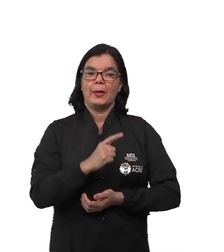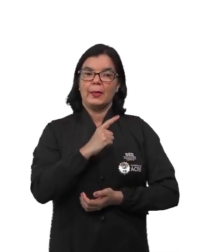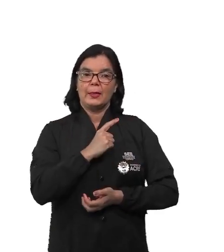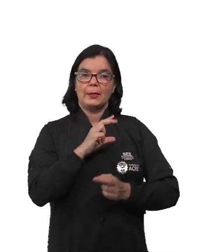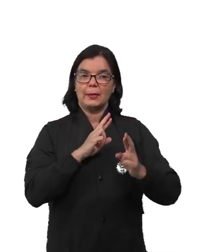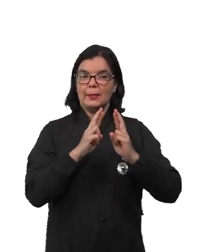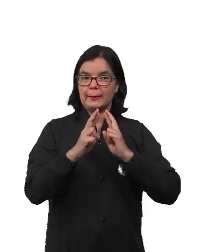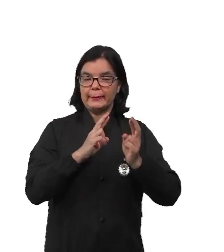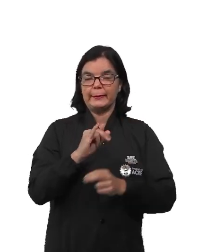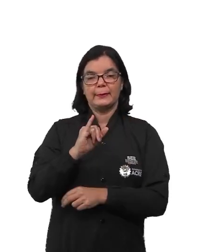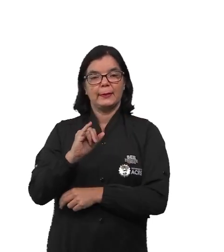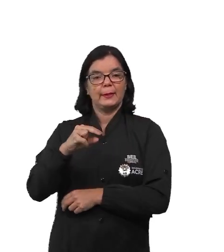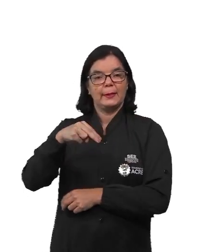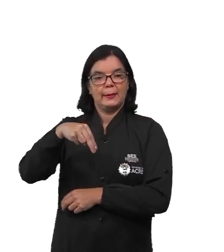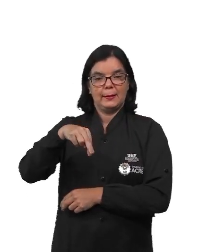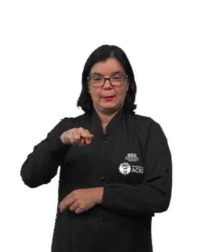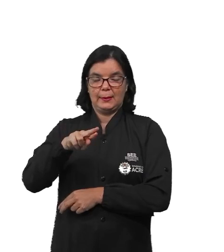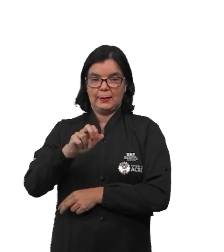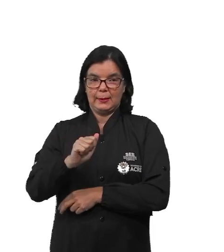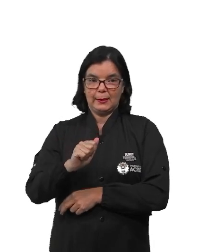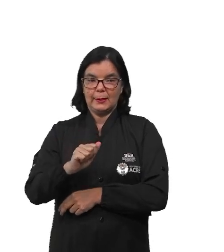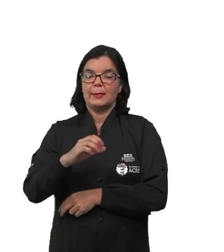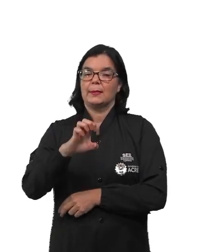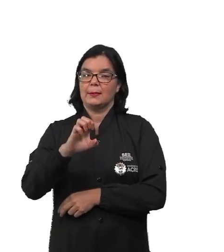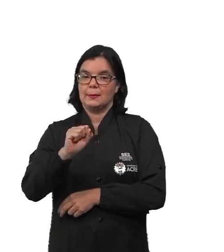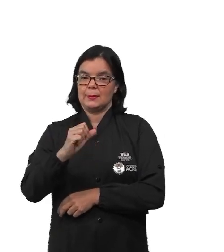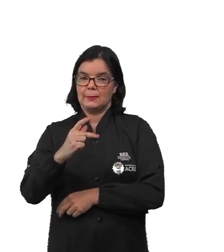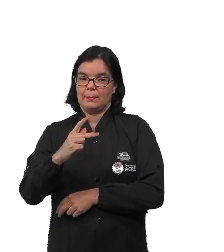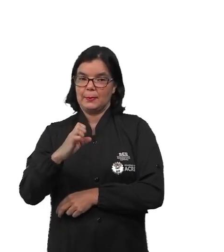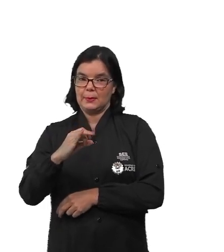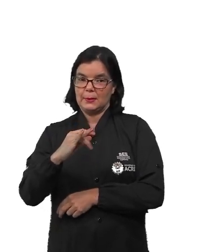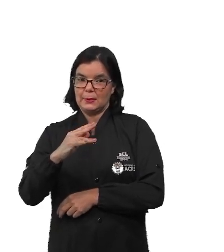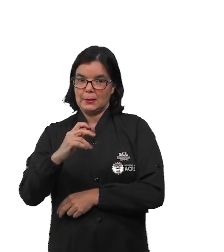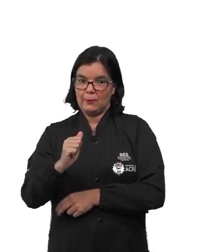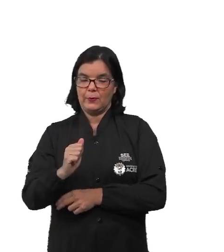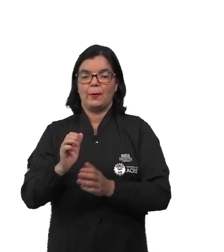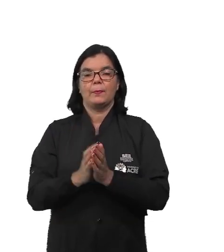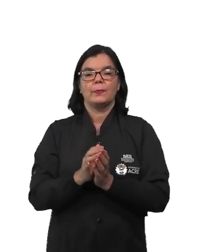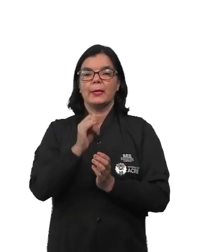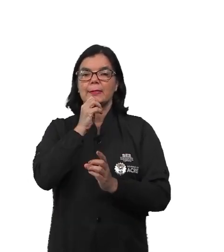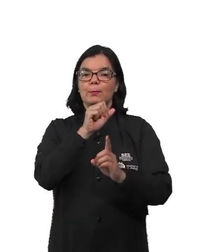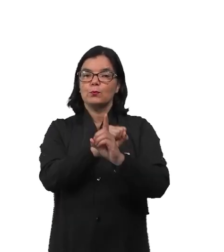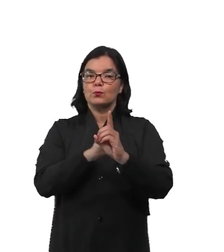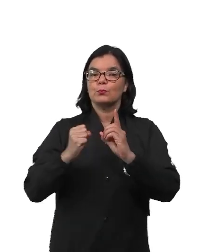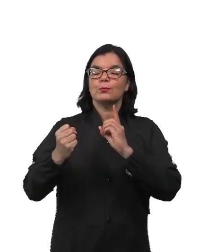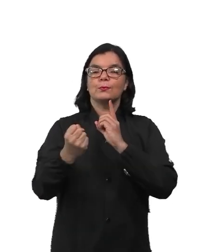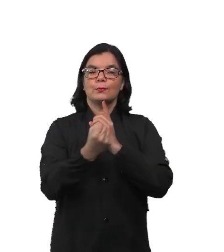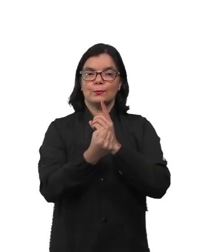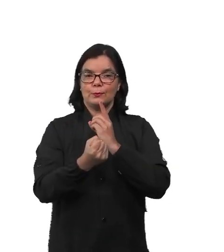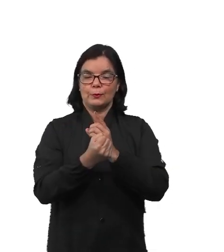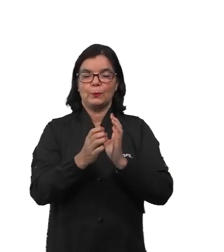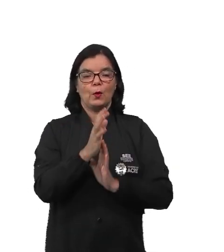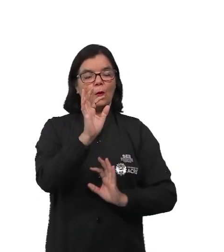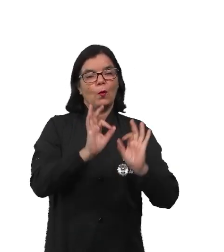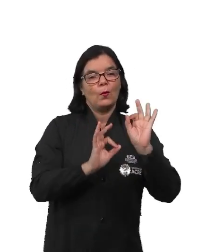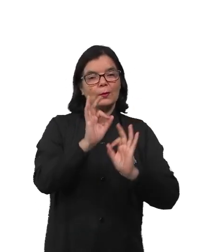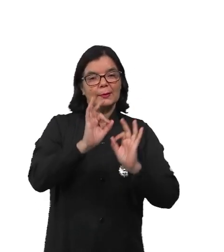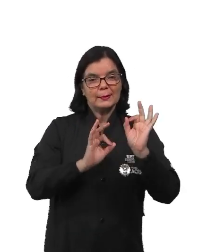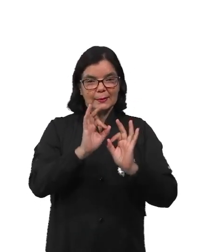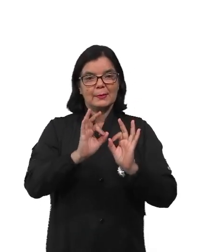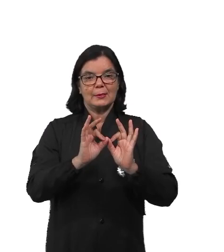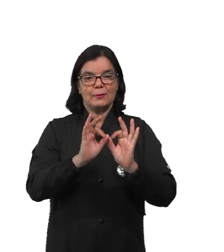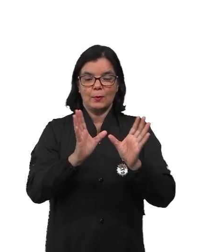relação intraespecífica, harmônicas. Vamos falar da sociedade. Estão organizadas de